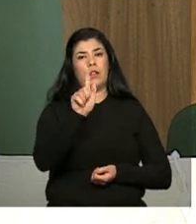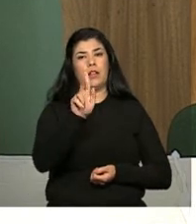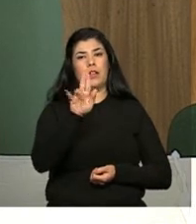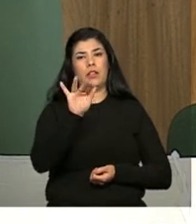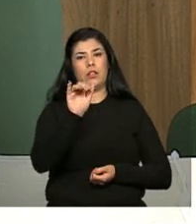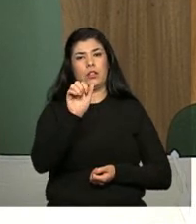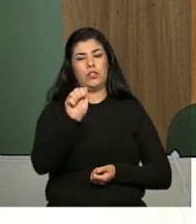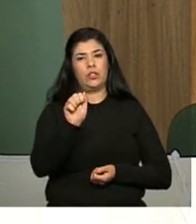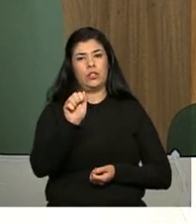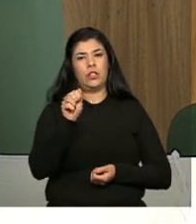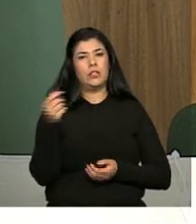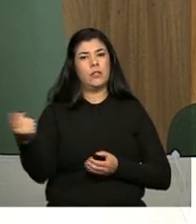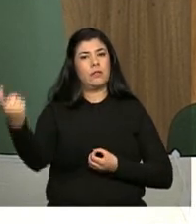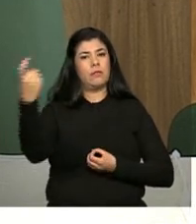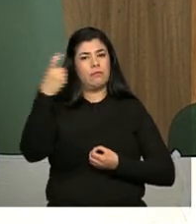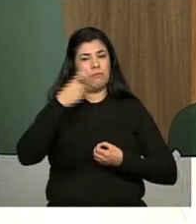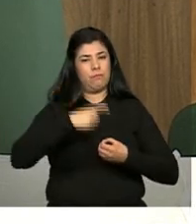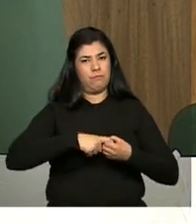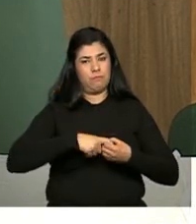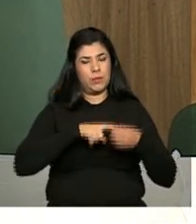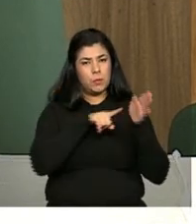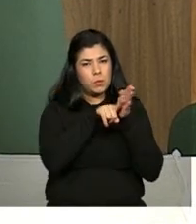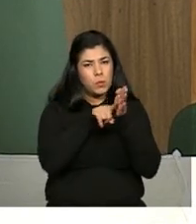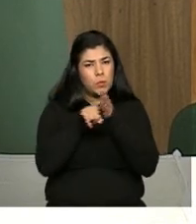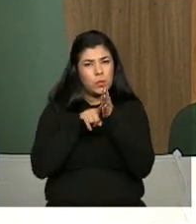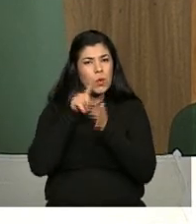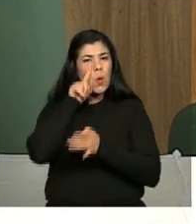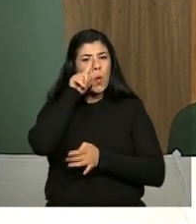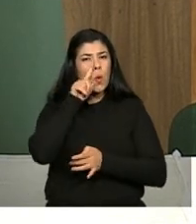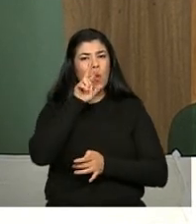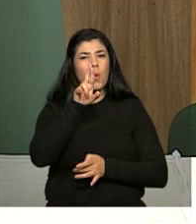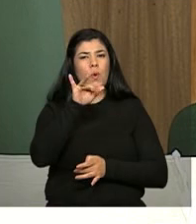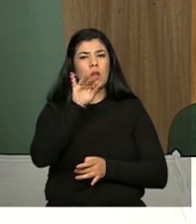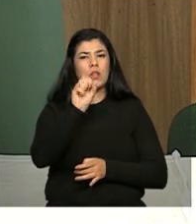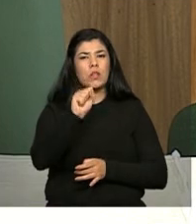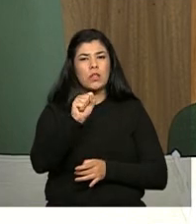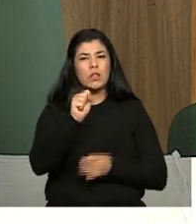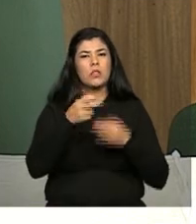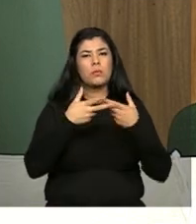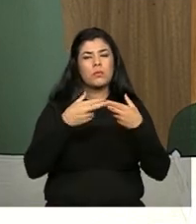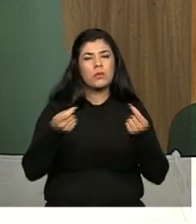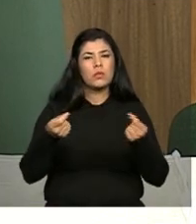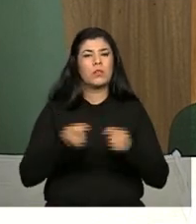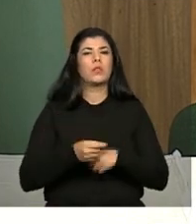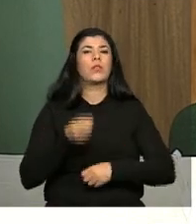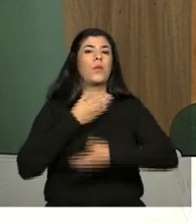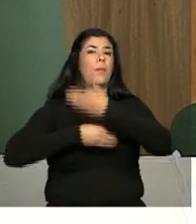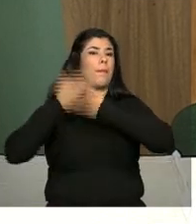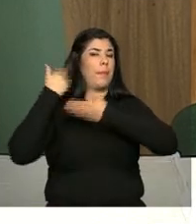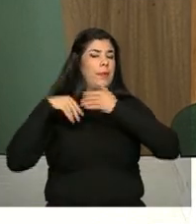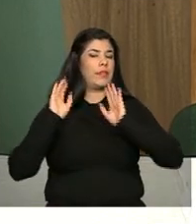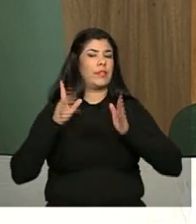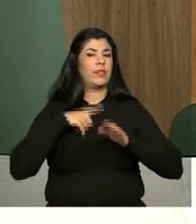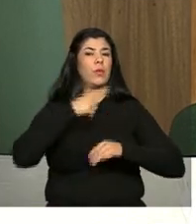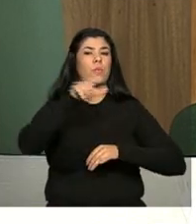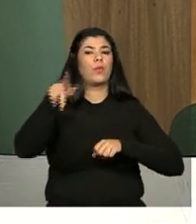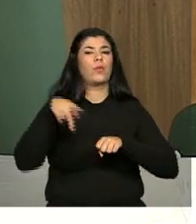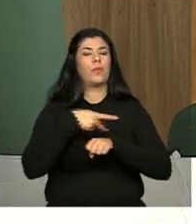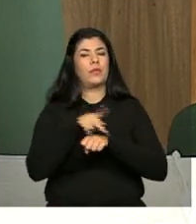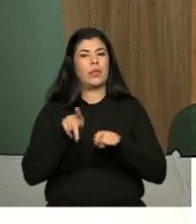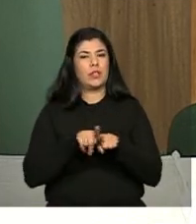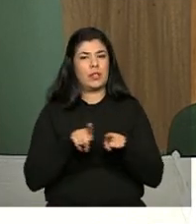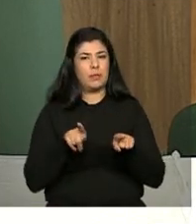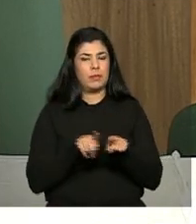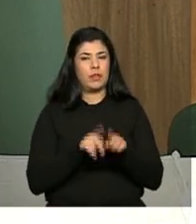fazendo o trabalho deles no passado em algumas alguns países algumas circunstâncias